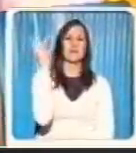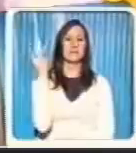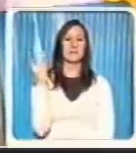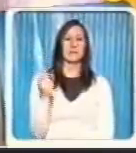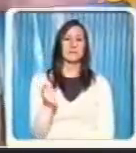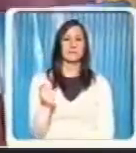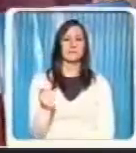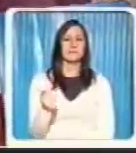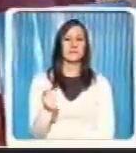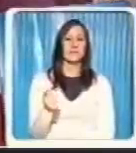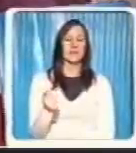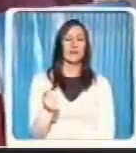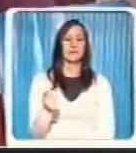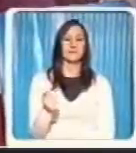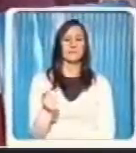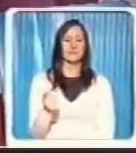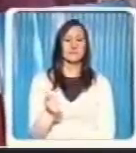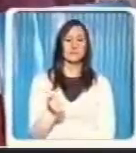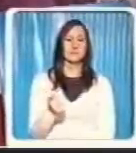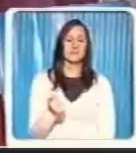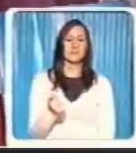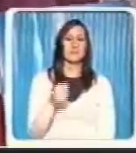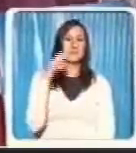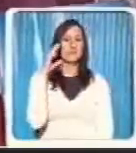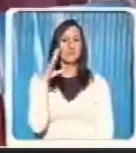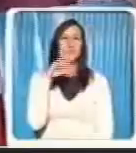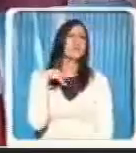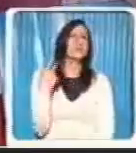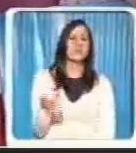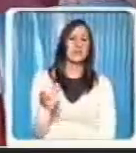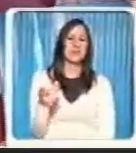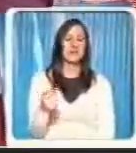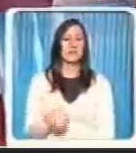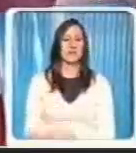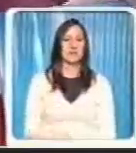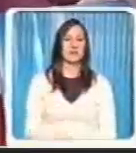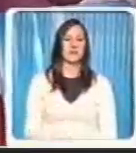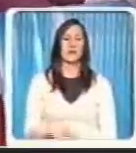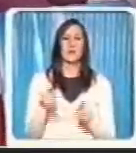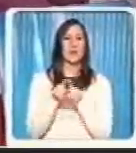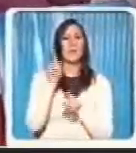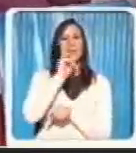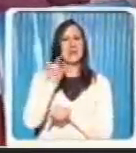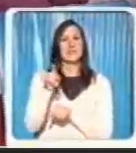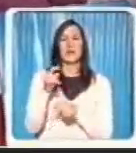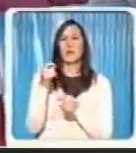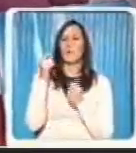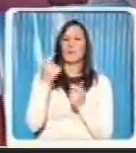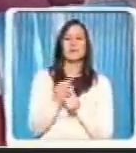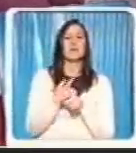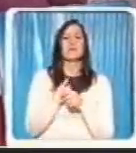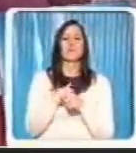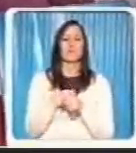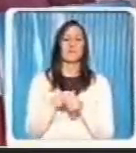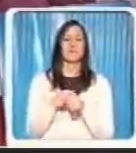tão apartada que, sei lá, naquilo havia pouco. Mas ela era assim, tinha,